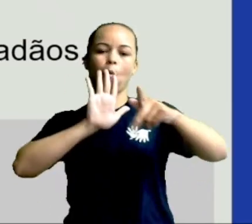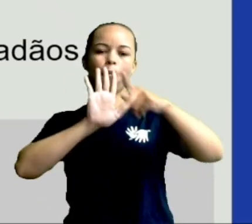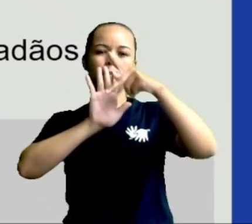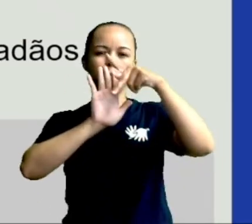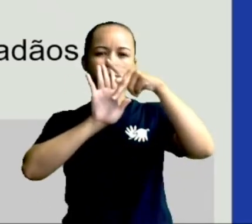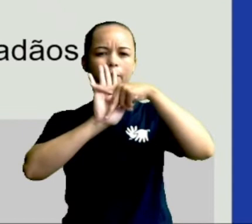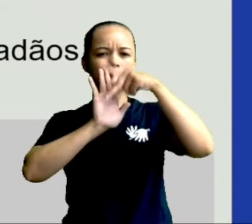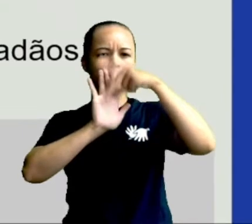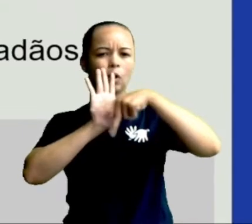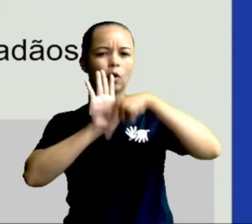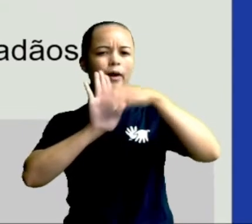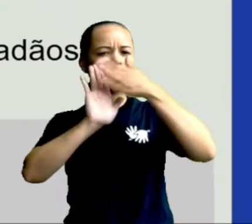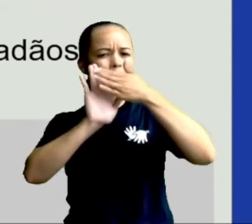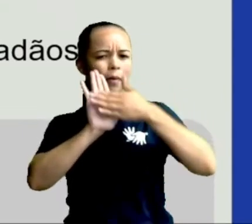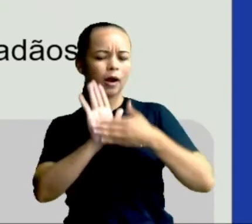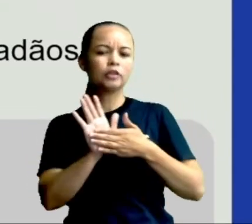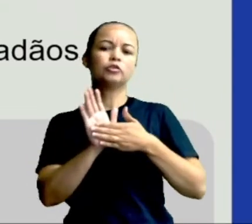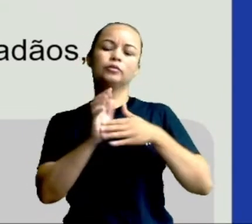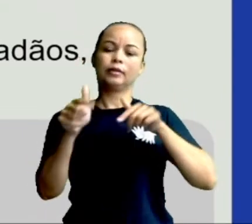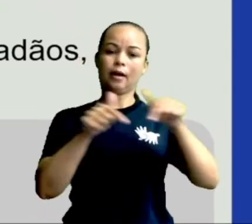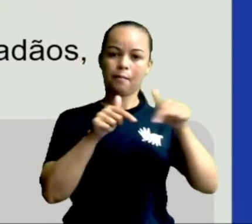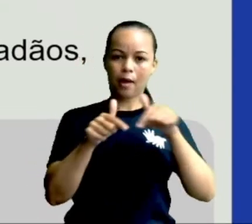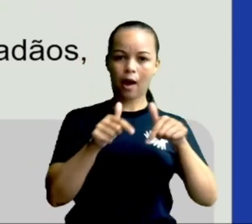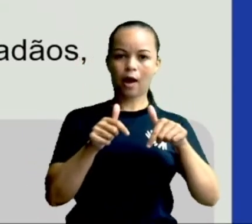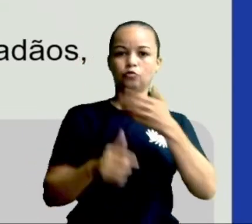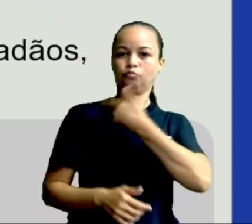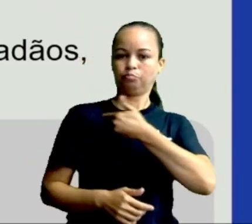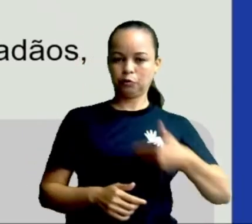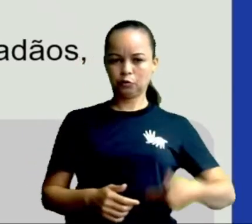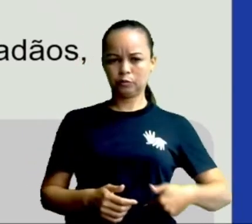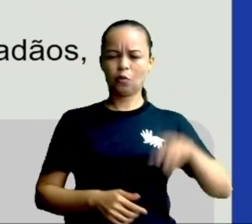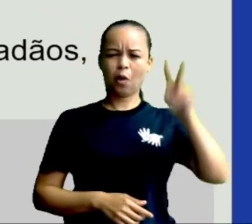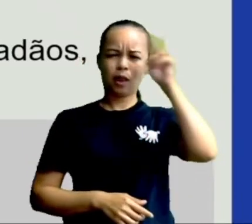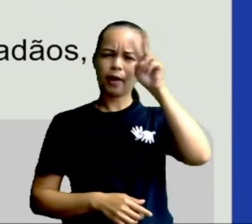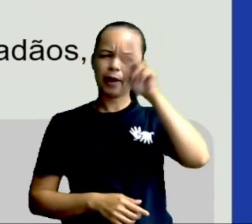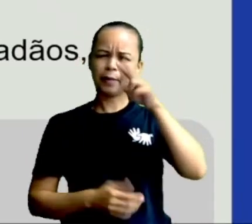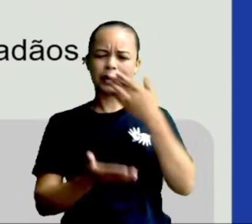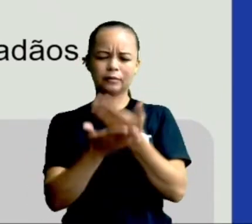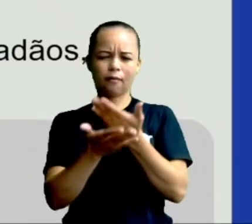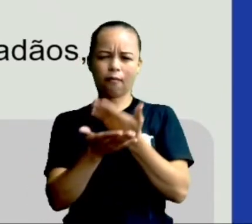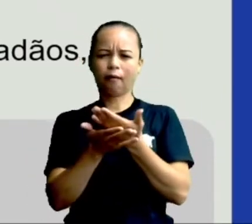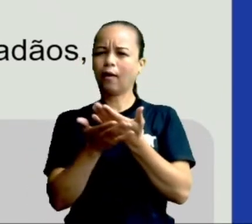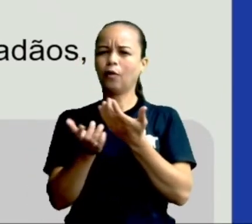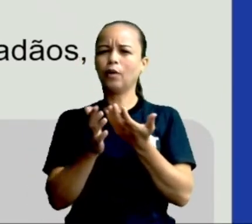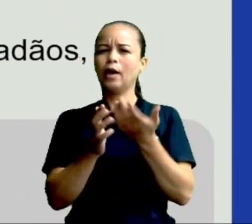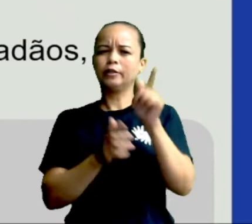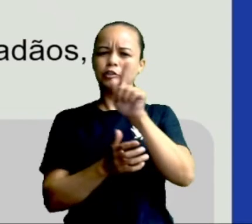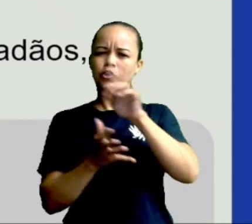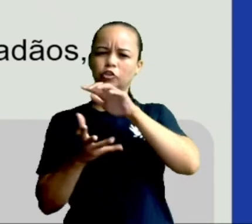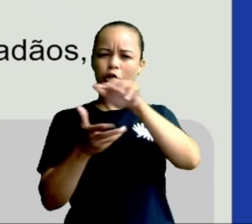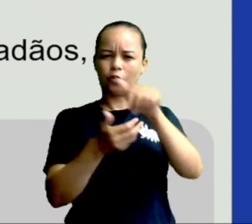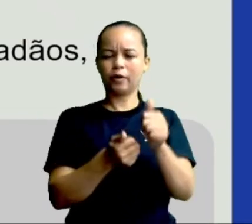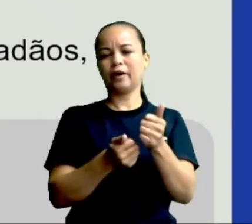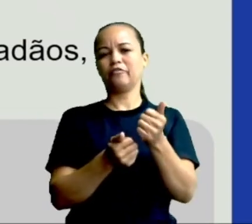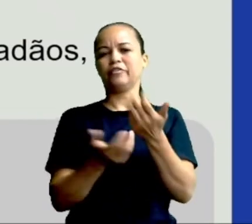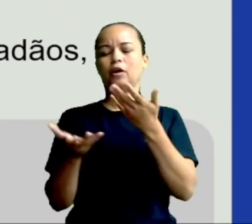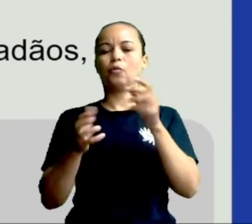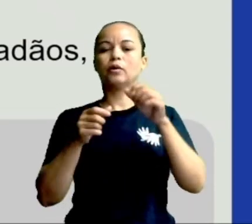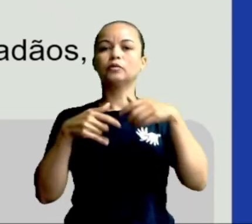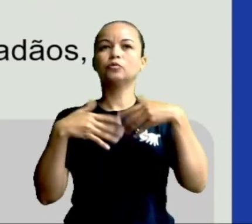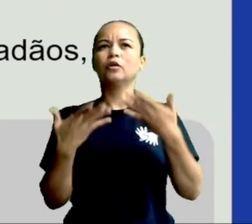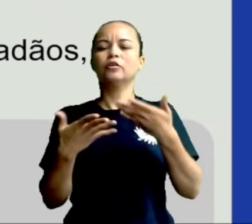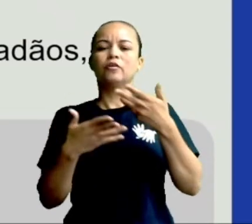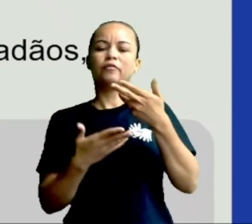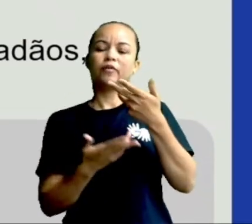ou prestação de serviço público lembra da nossa aula né de geografia quando a gente vai